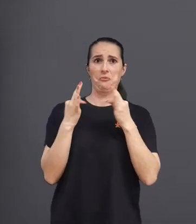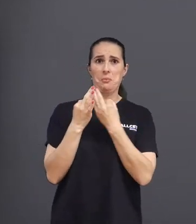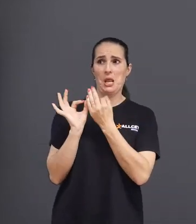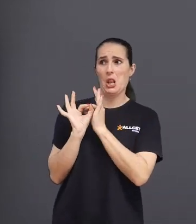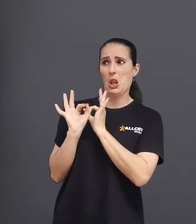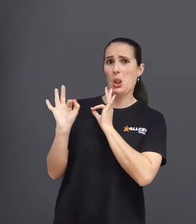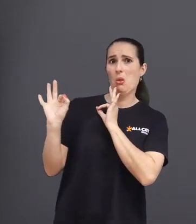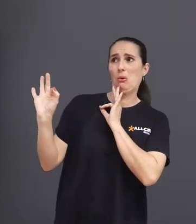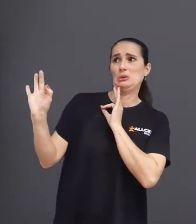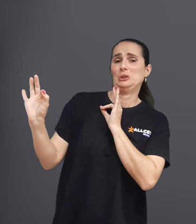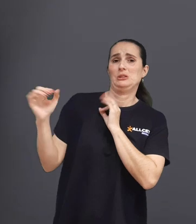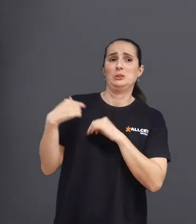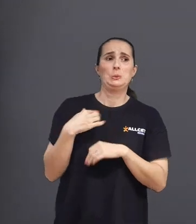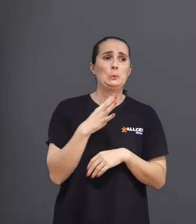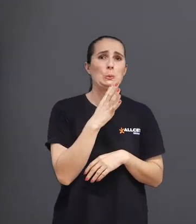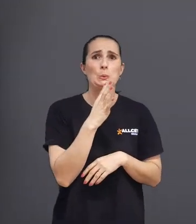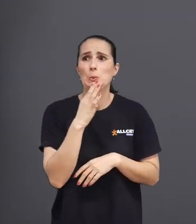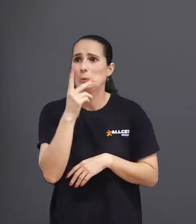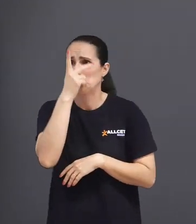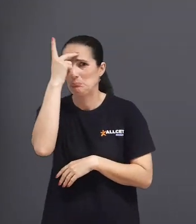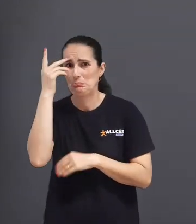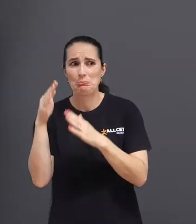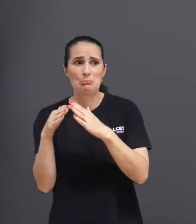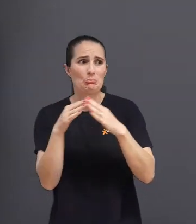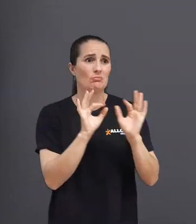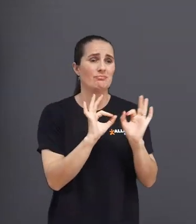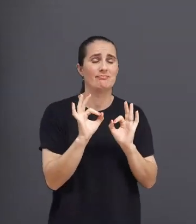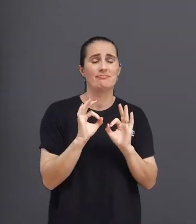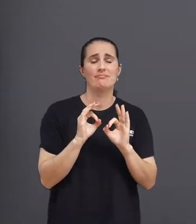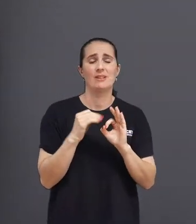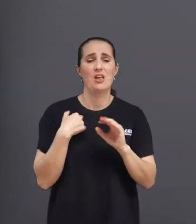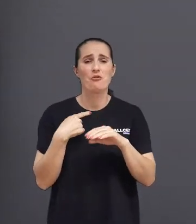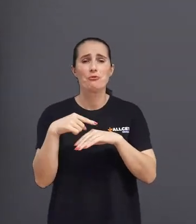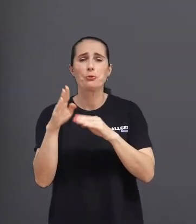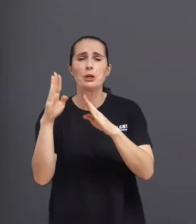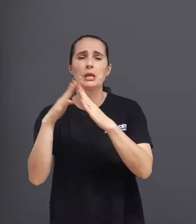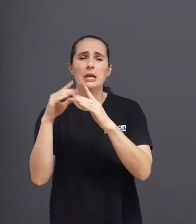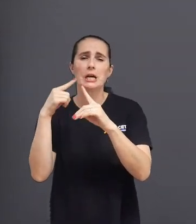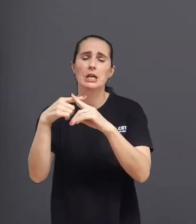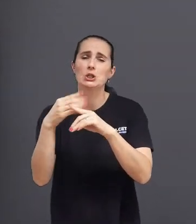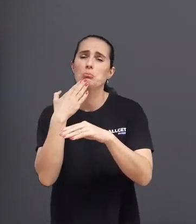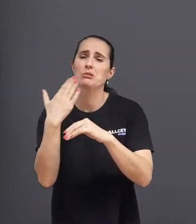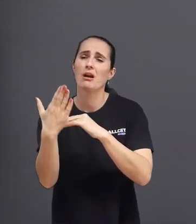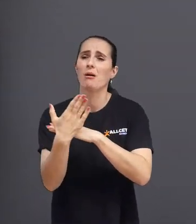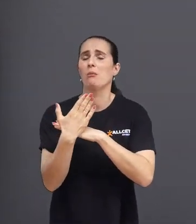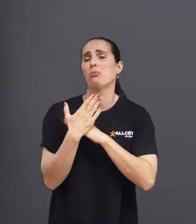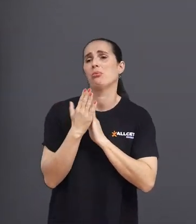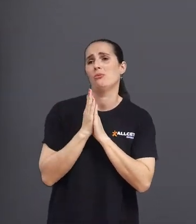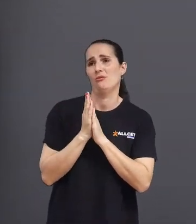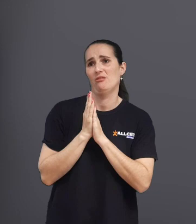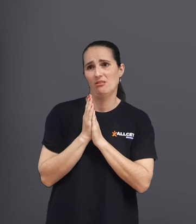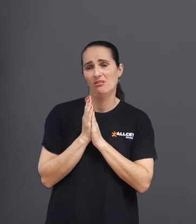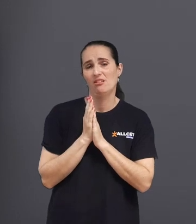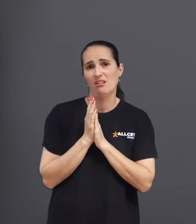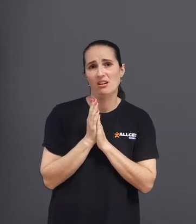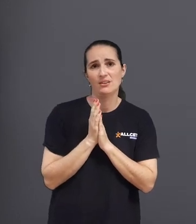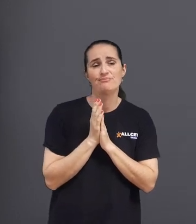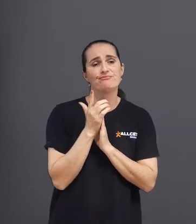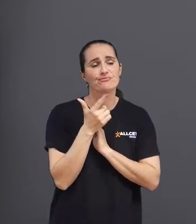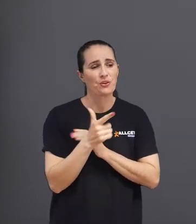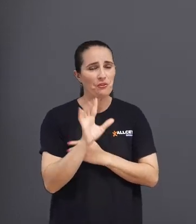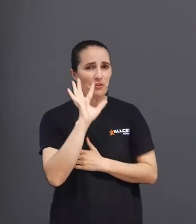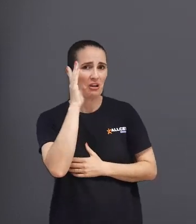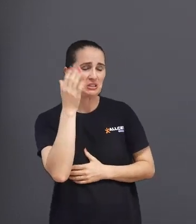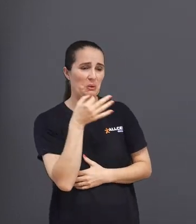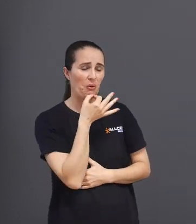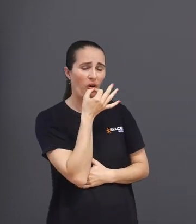mudar e que ele ia se subordinar ao pastor, ia passar por cura e libertação, mas toda vez